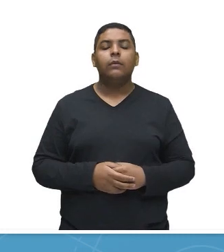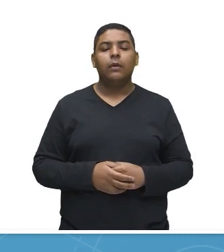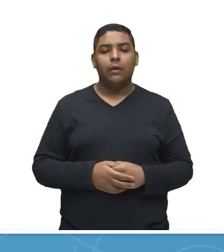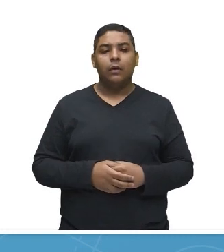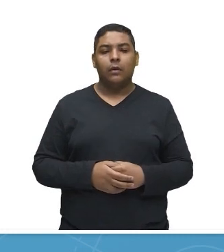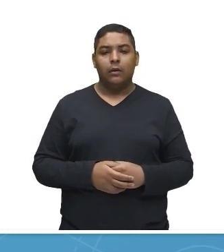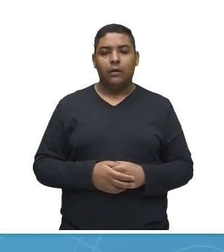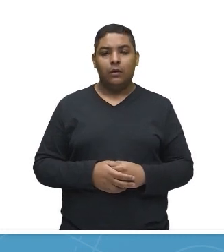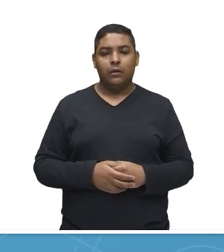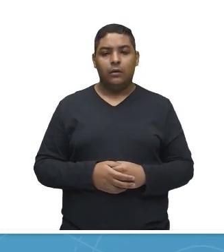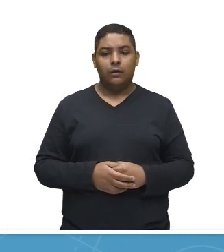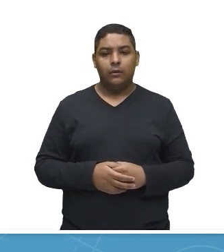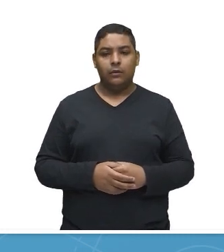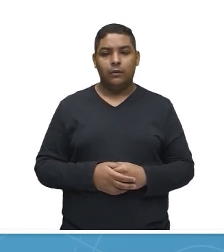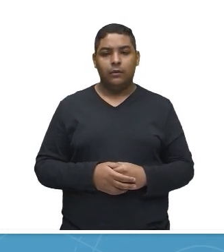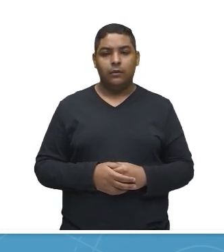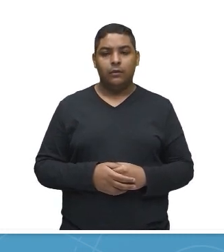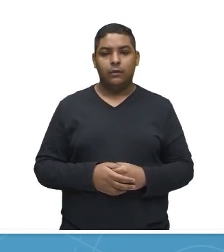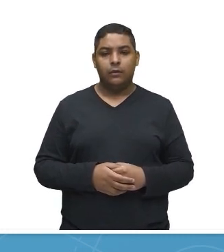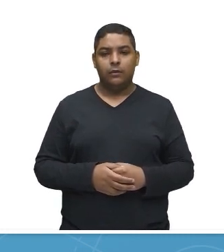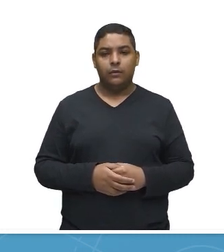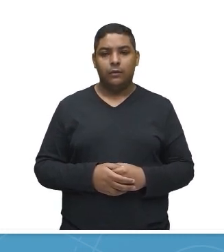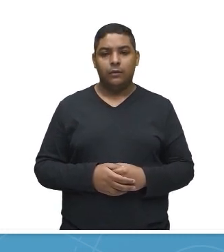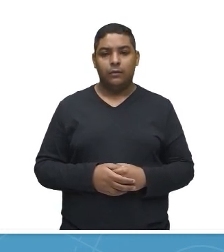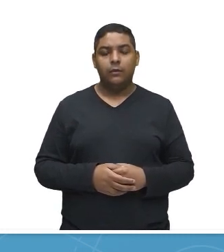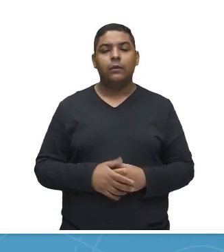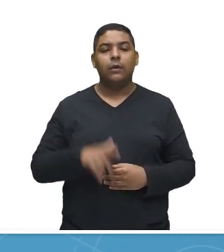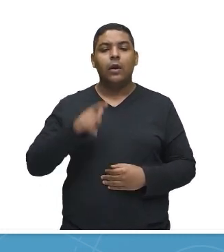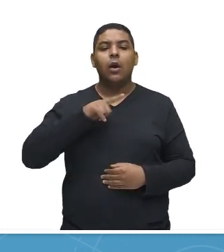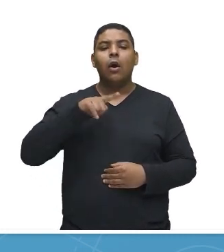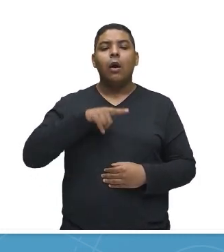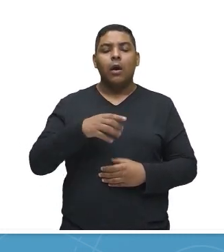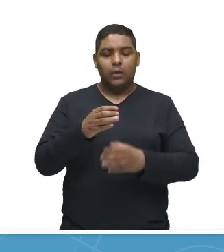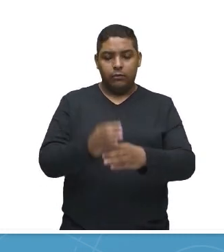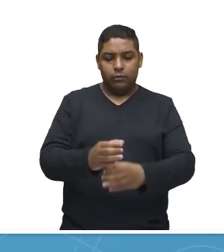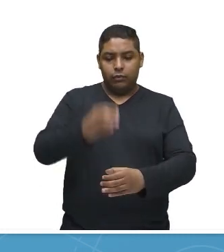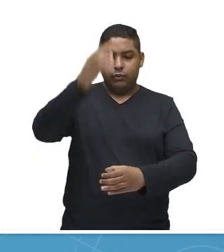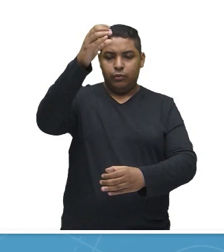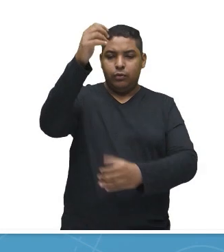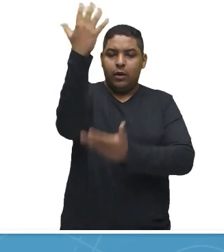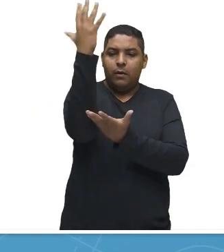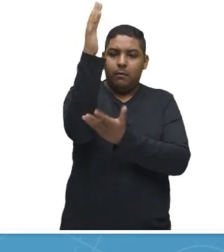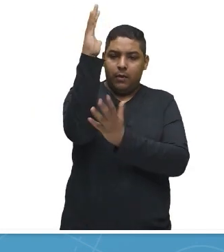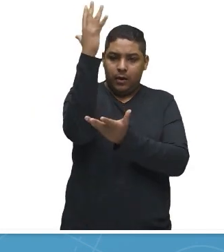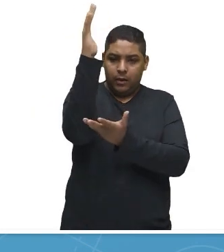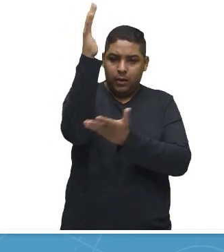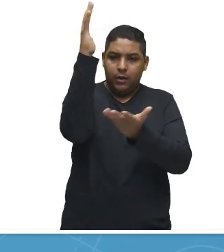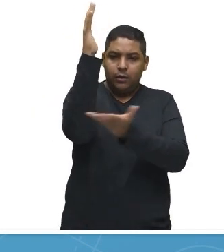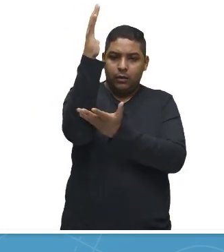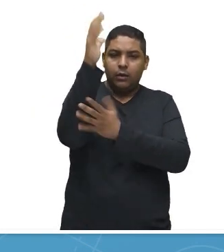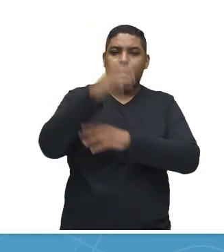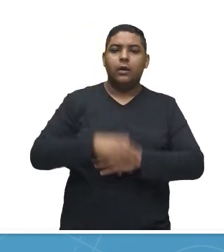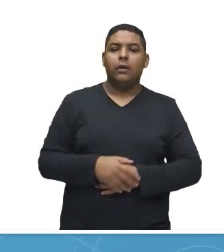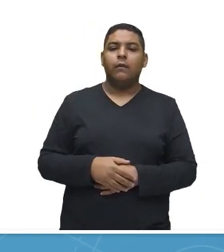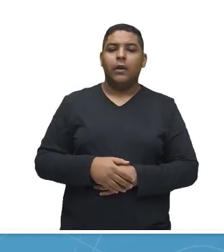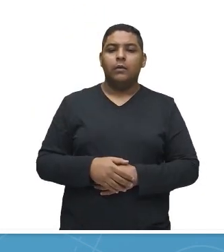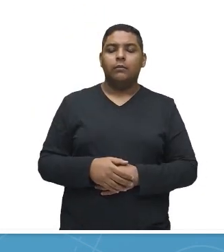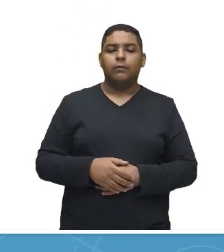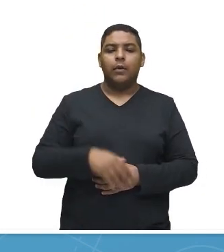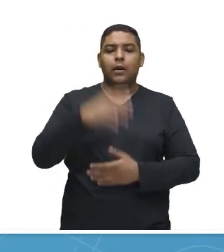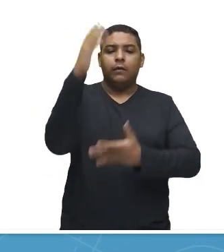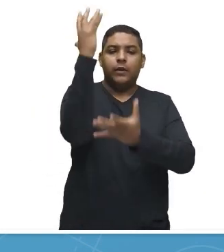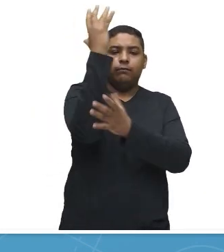um tronco colocado no meio da área de luta. Isso eles vão fazer como? Puxando, né,